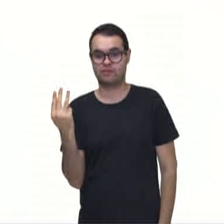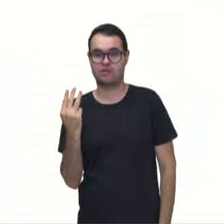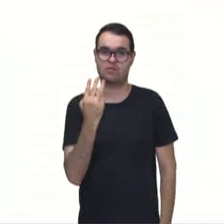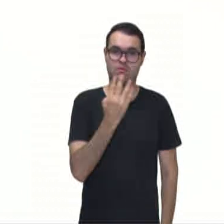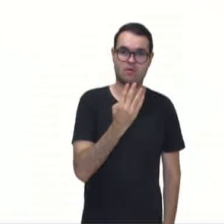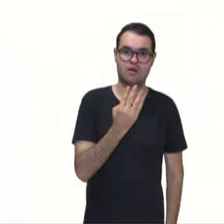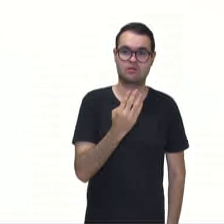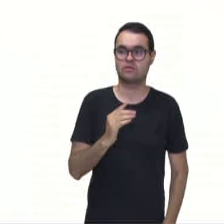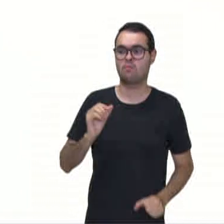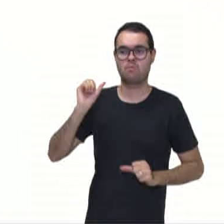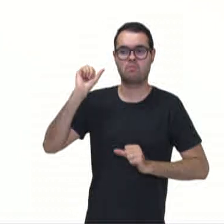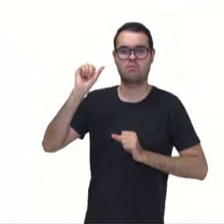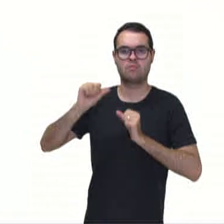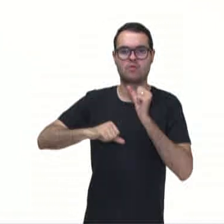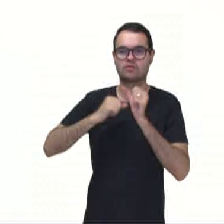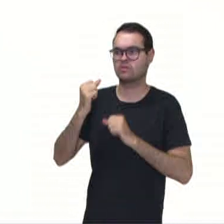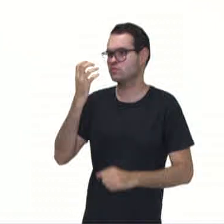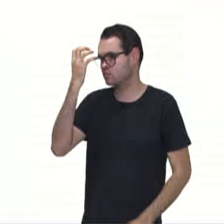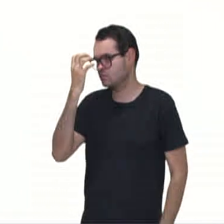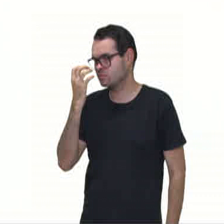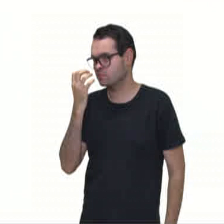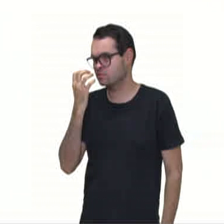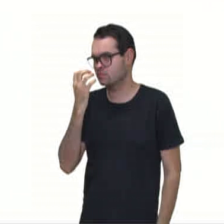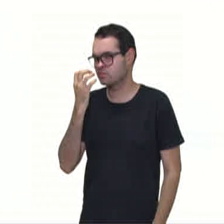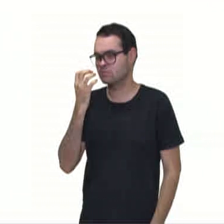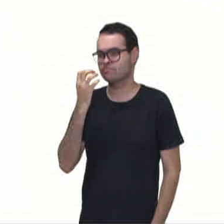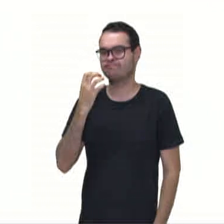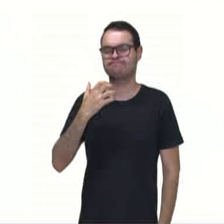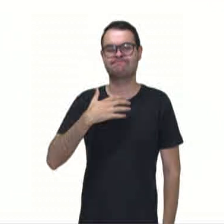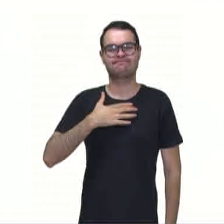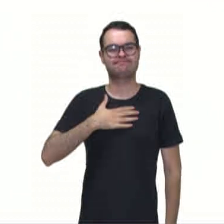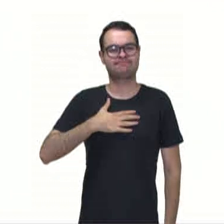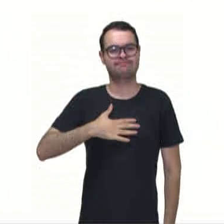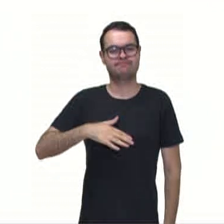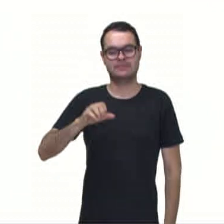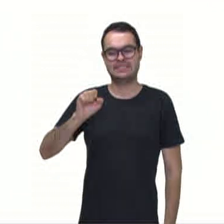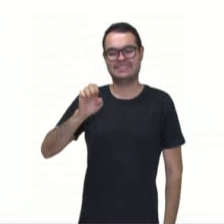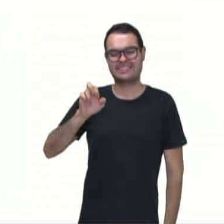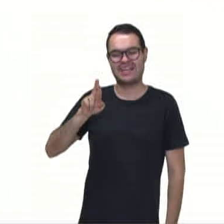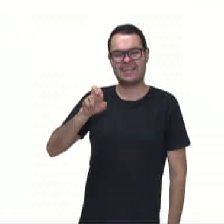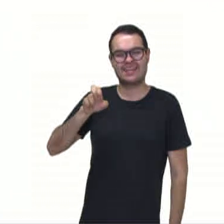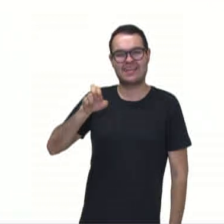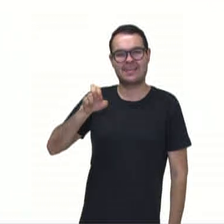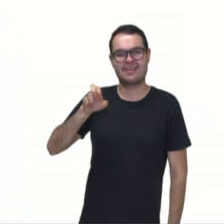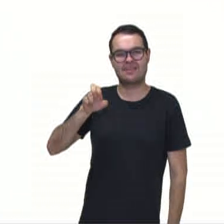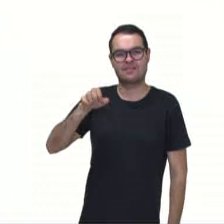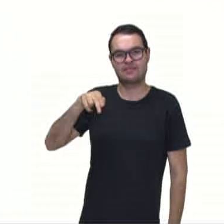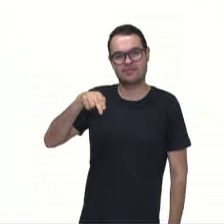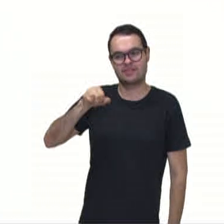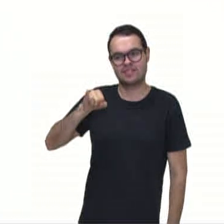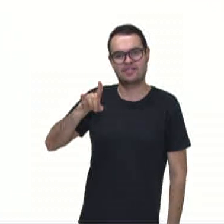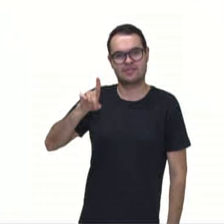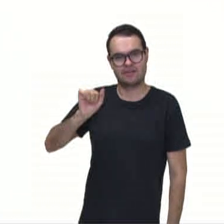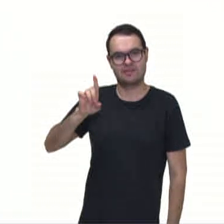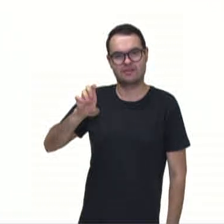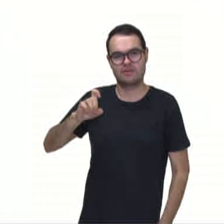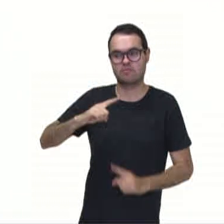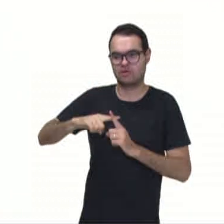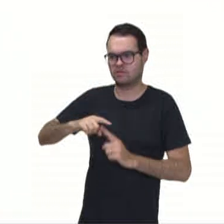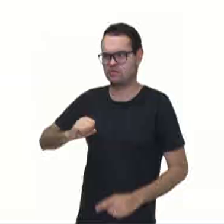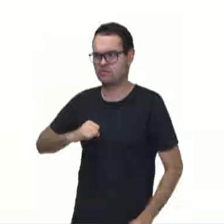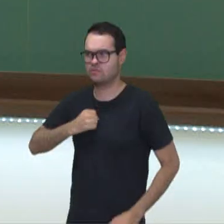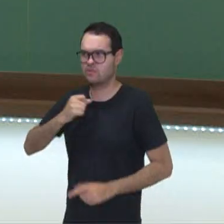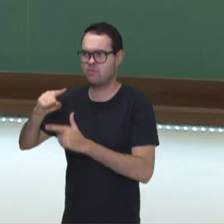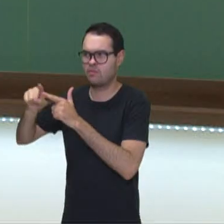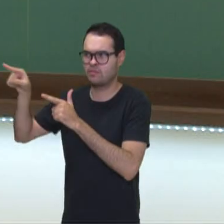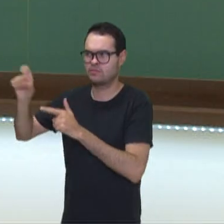personagem passa da seriedade para a serenidade, pois há uma saída apontada para o problema do ódio,